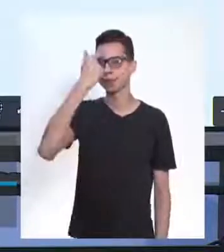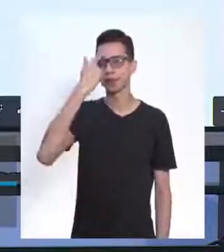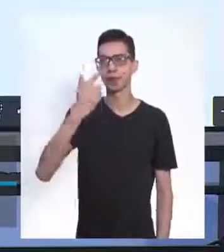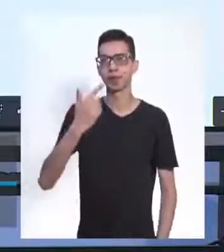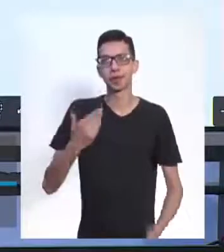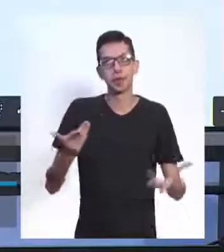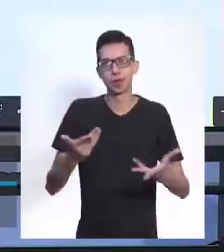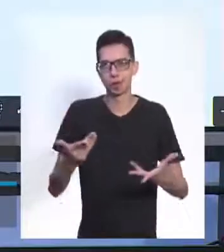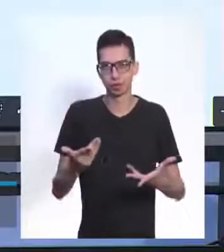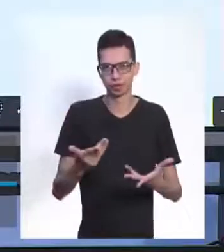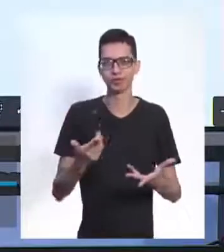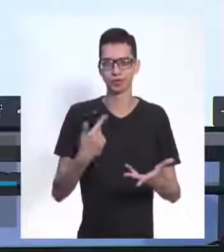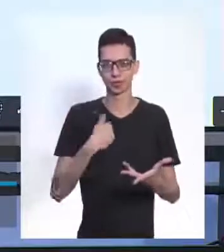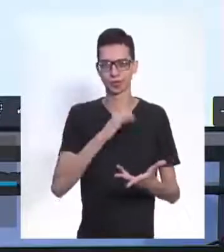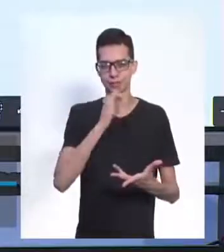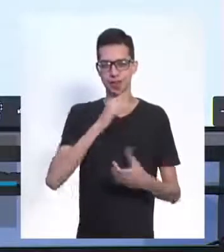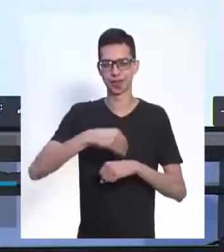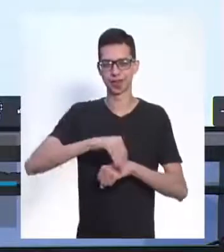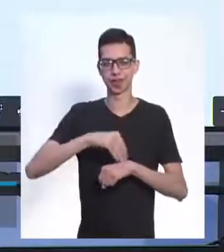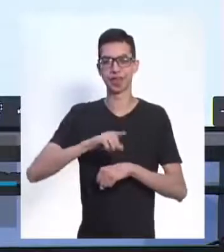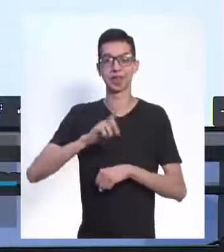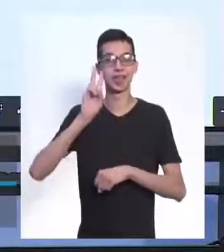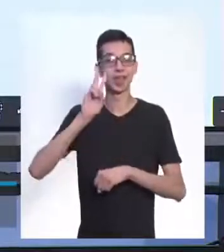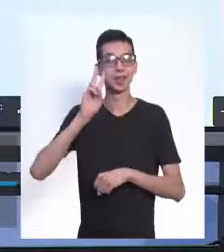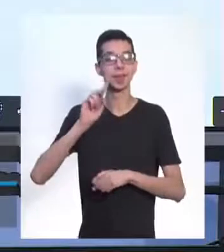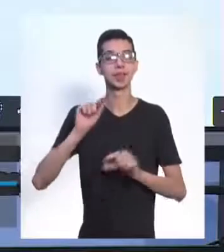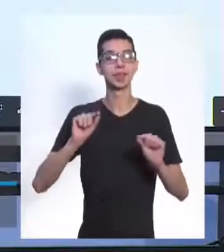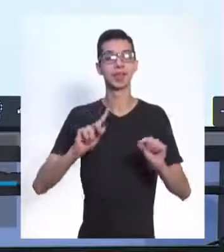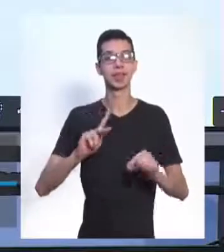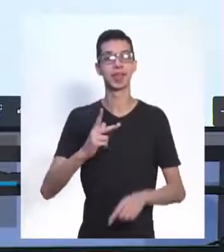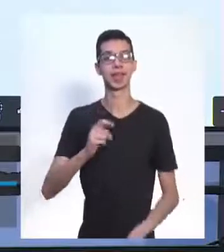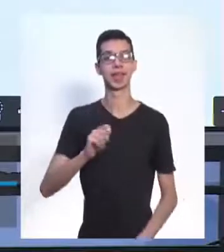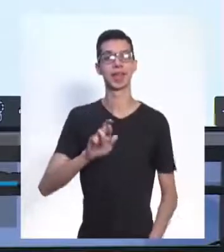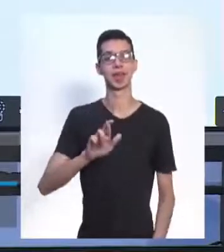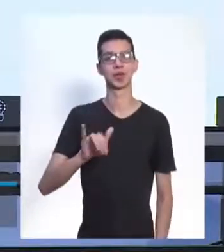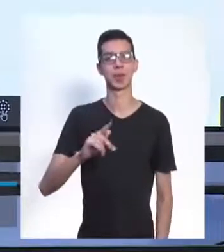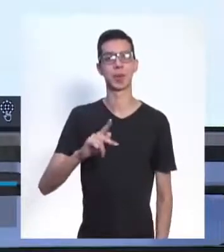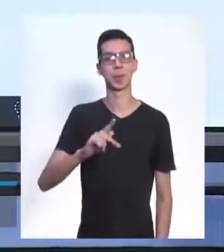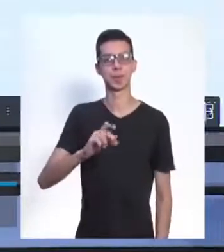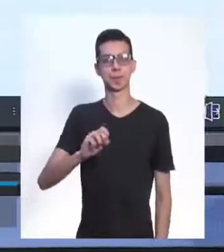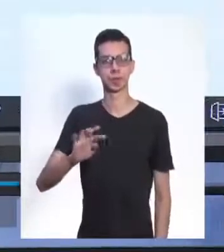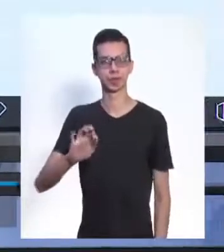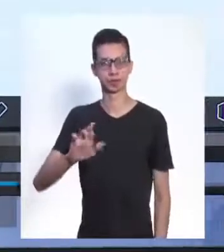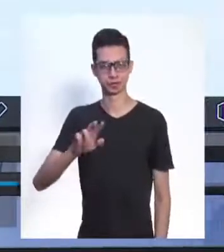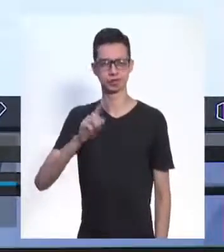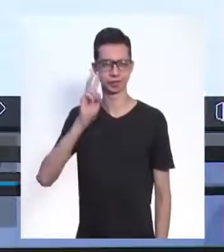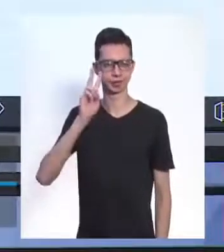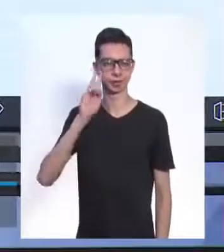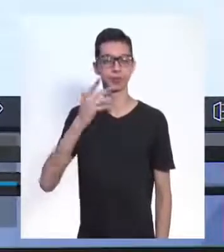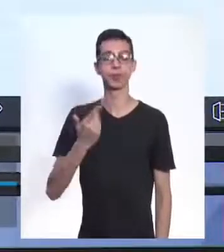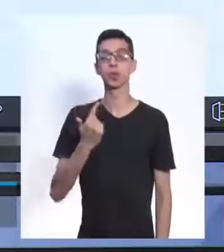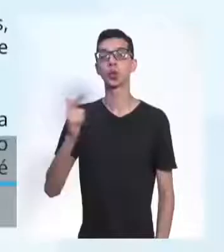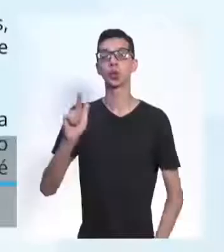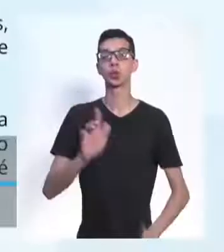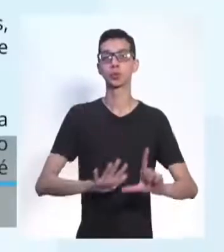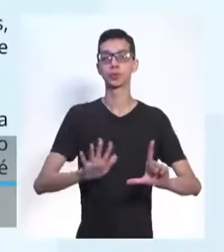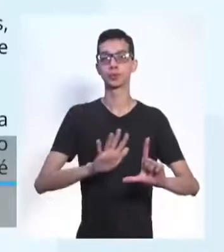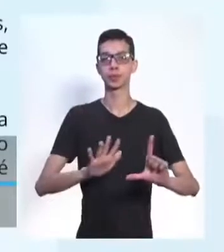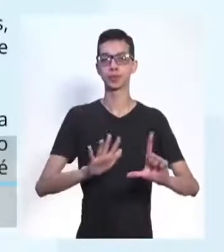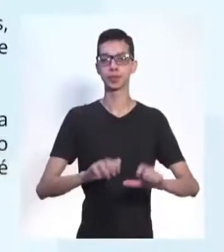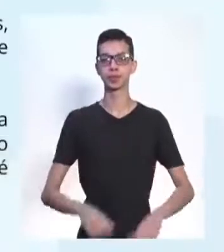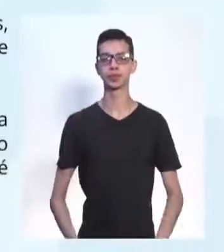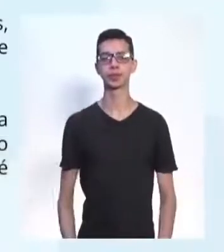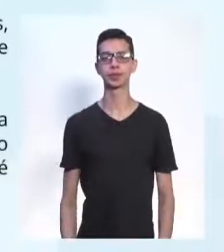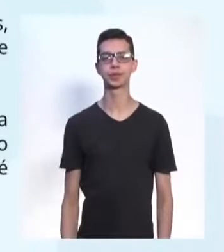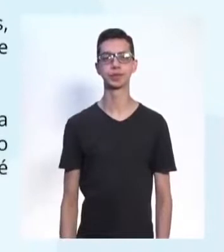agora. Lembra do figurino, lembra do cachecol, já lembra o Harry Potter, tá certo? Vamos lá, próximo slide. A gente vai falar